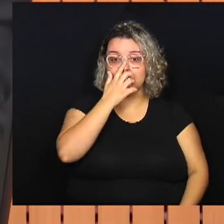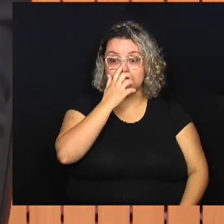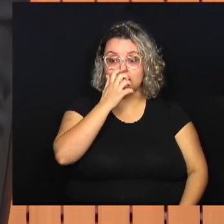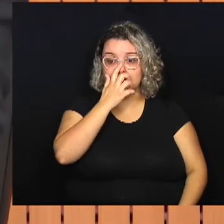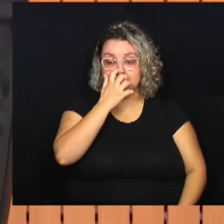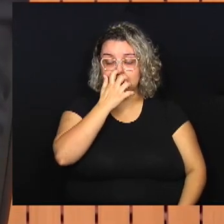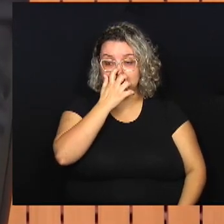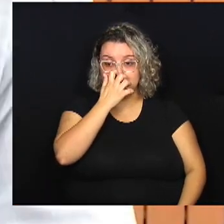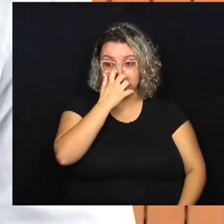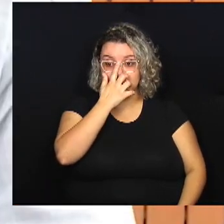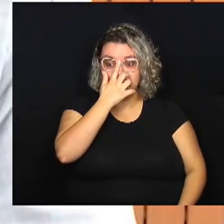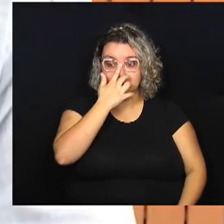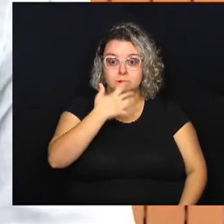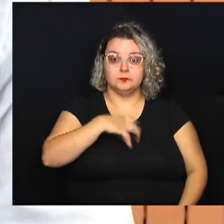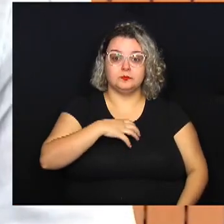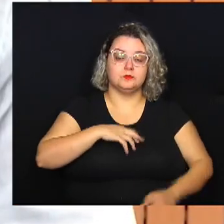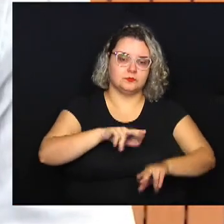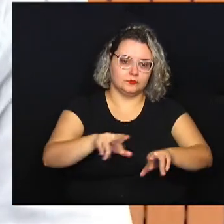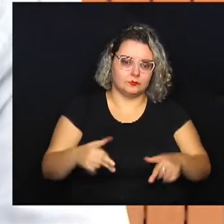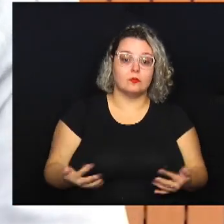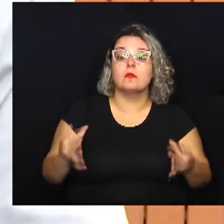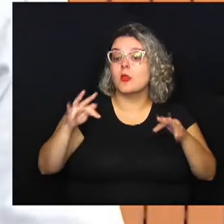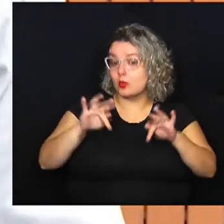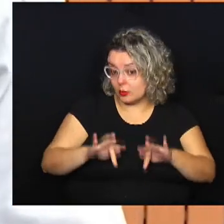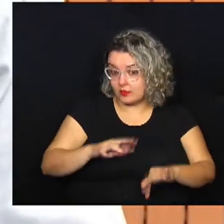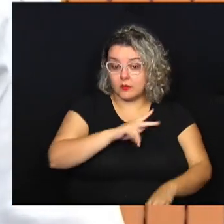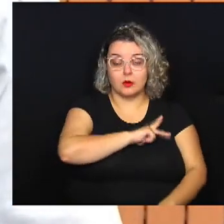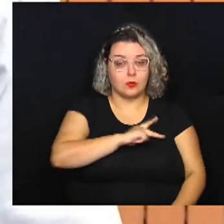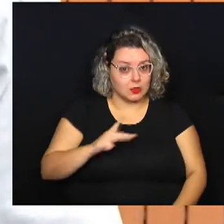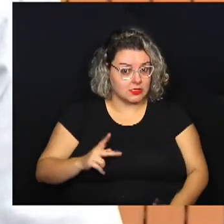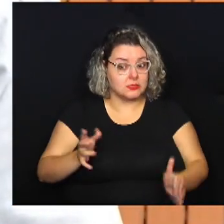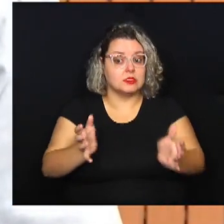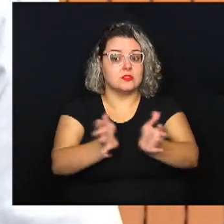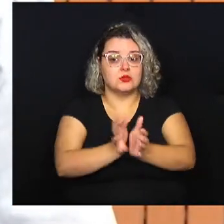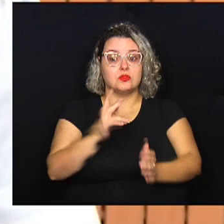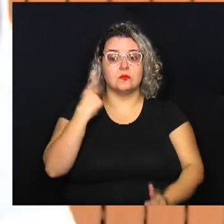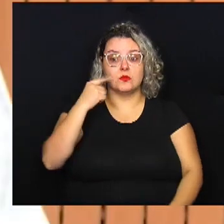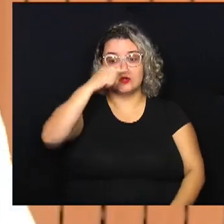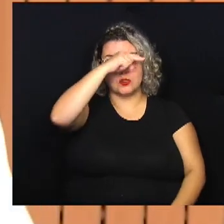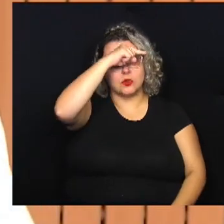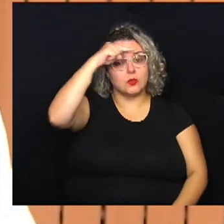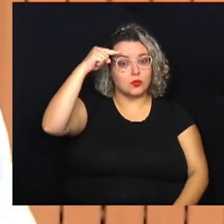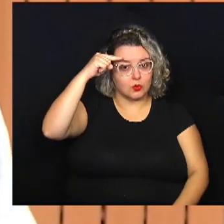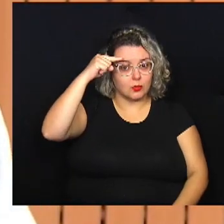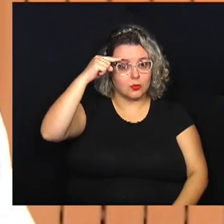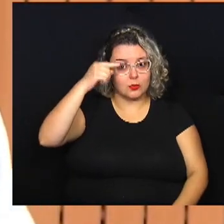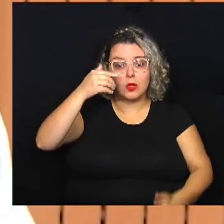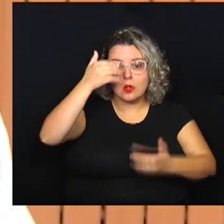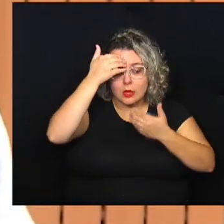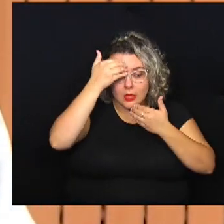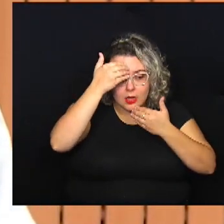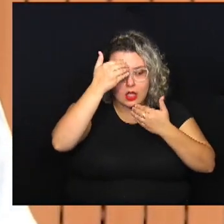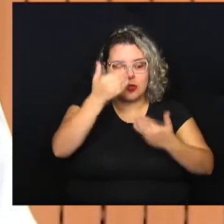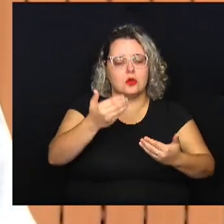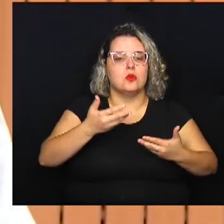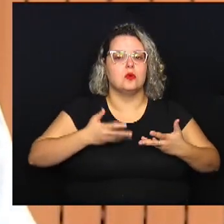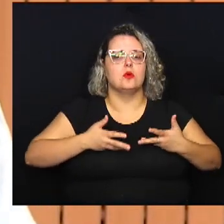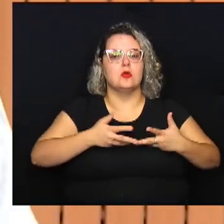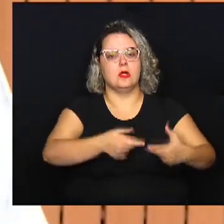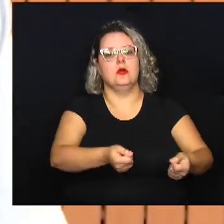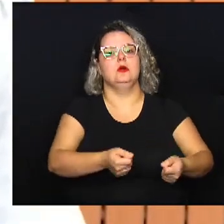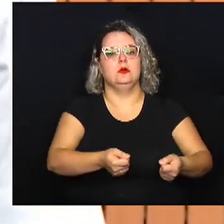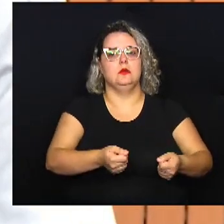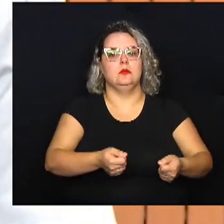são formas distintas. Por fim, o presidente da comissão, o vereador Otto Alejandro, agradeceu o convite enviado